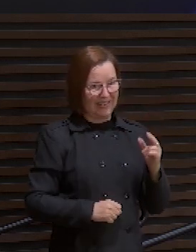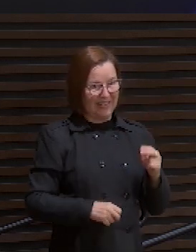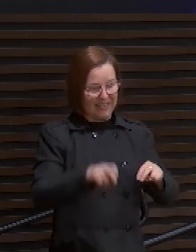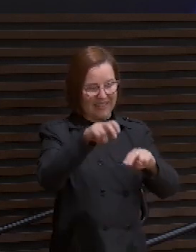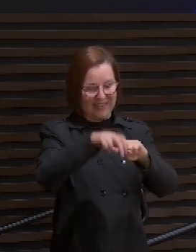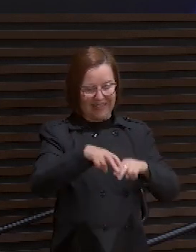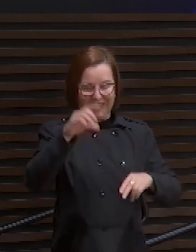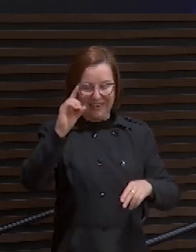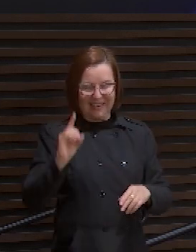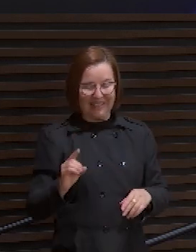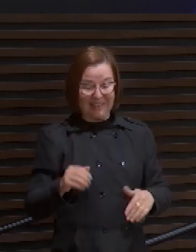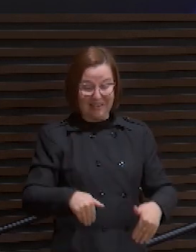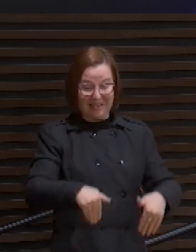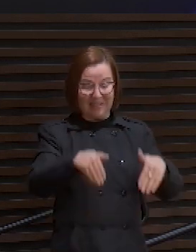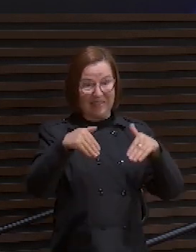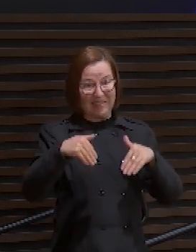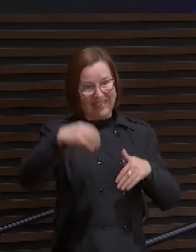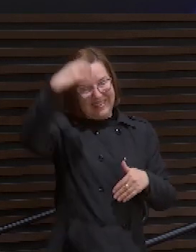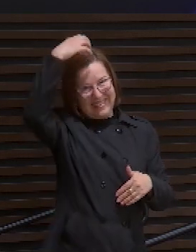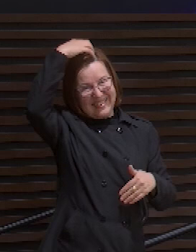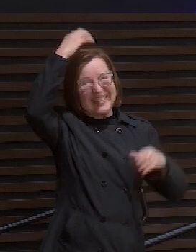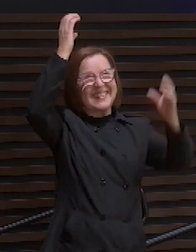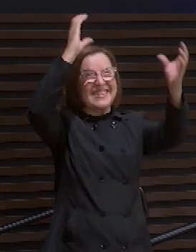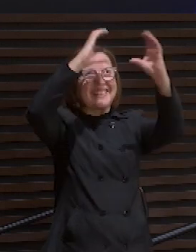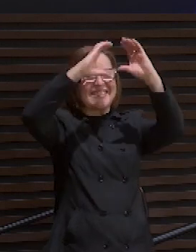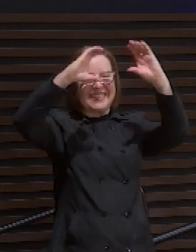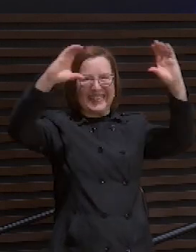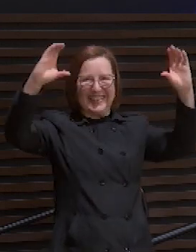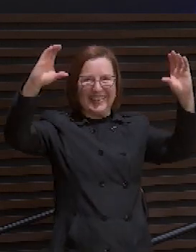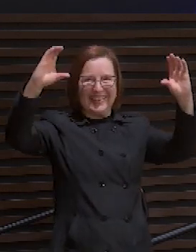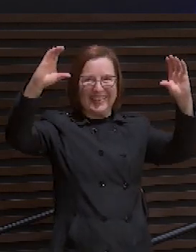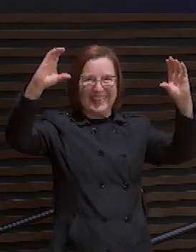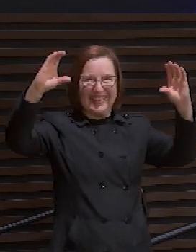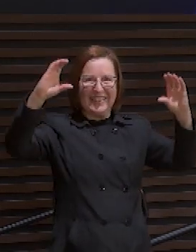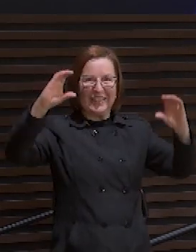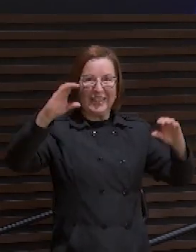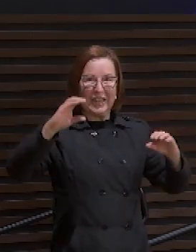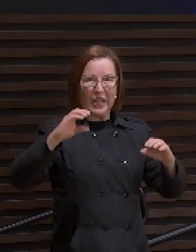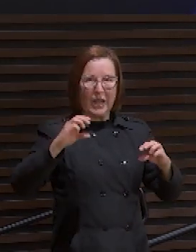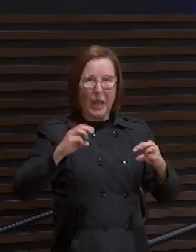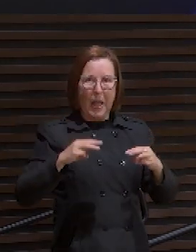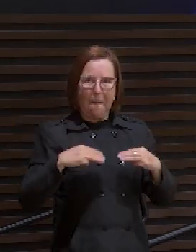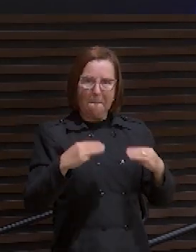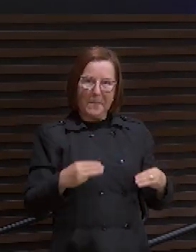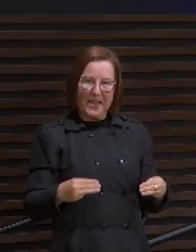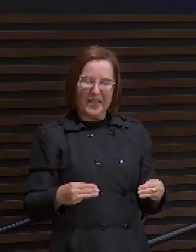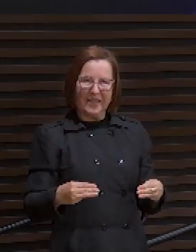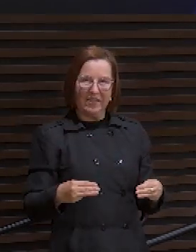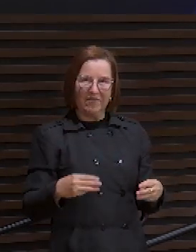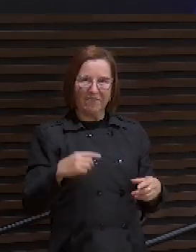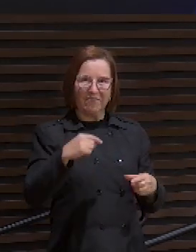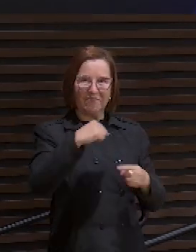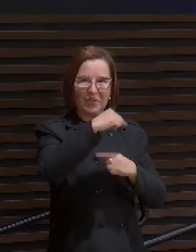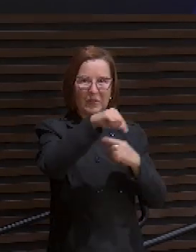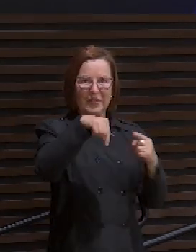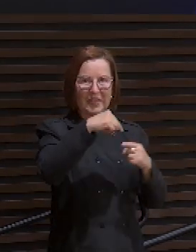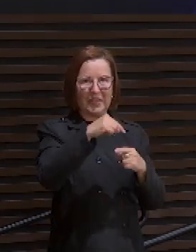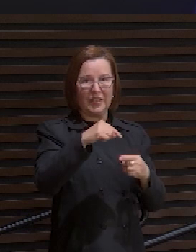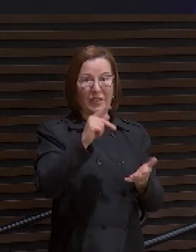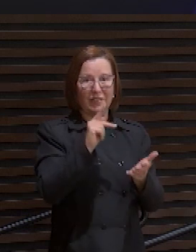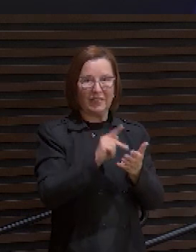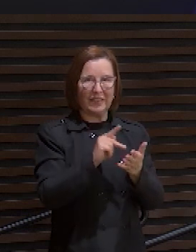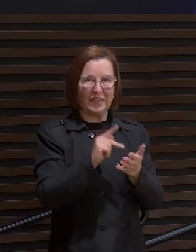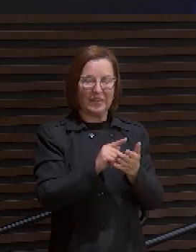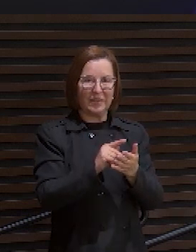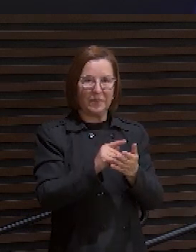do trono da majestade nos céus, como ministro do santuário e do